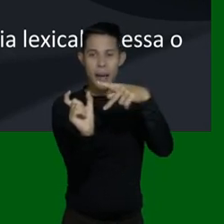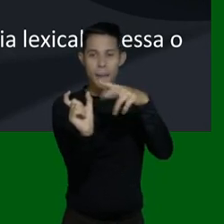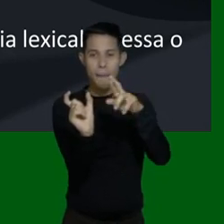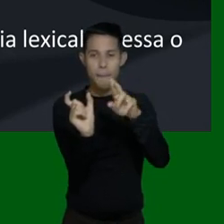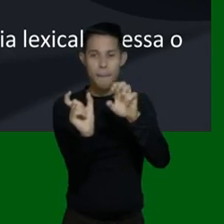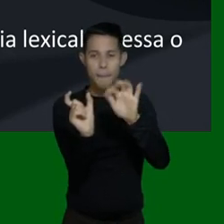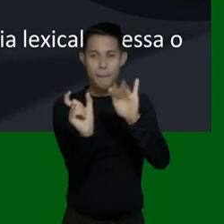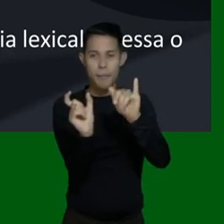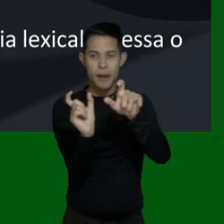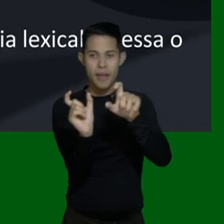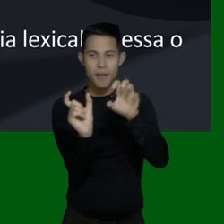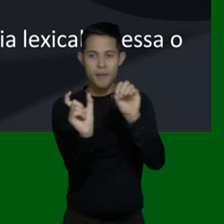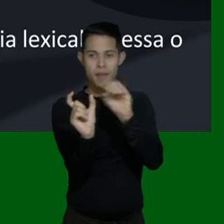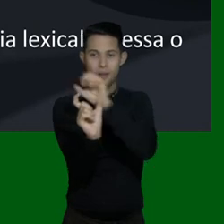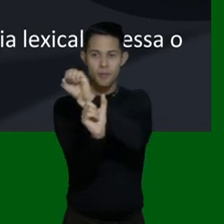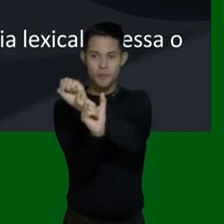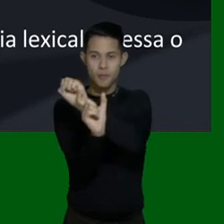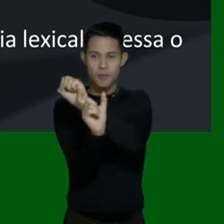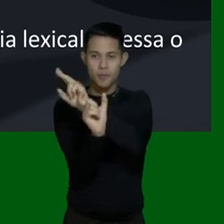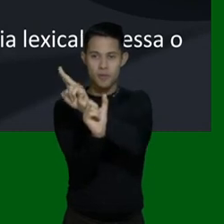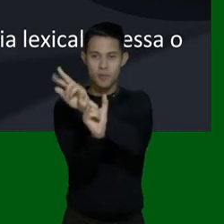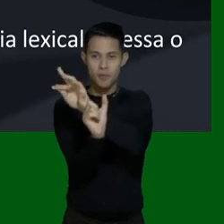tratamento da